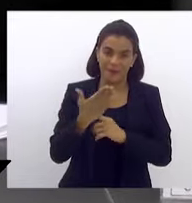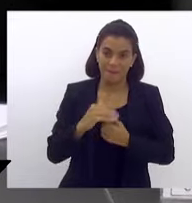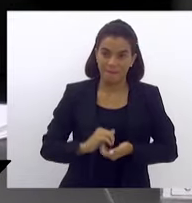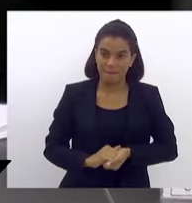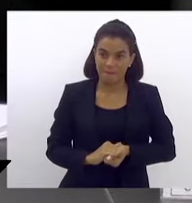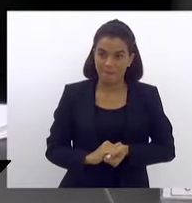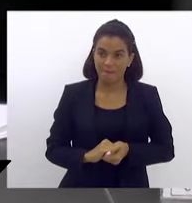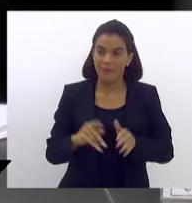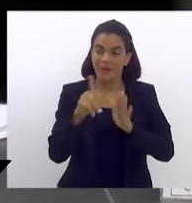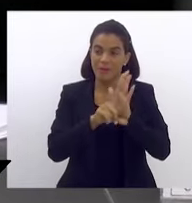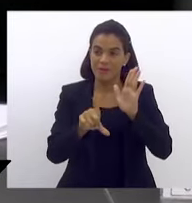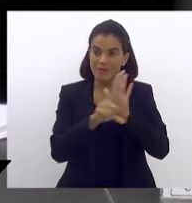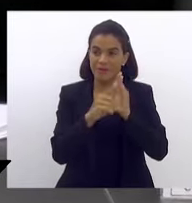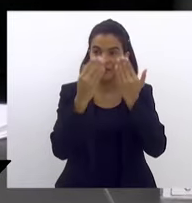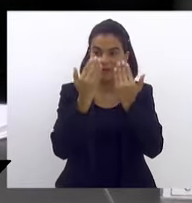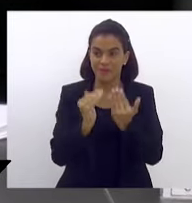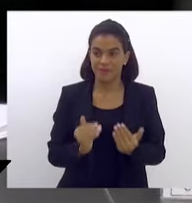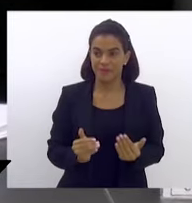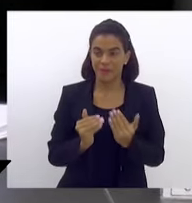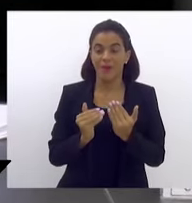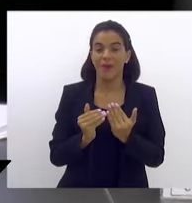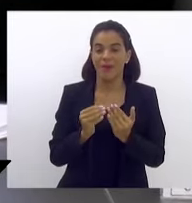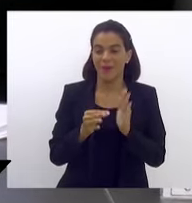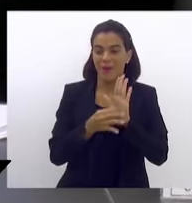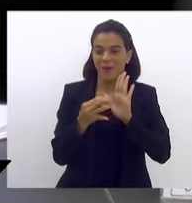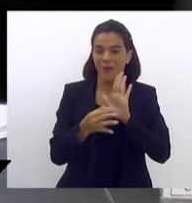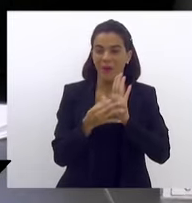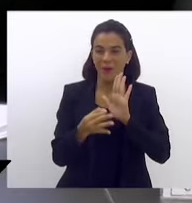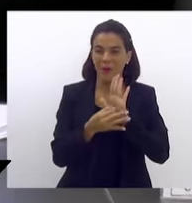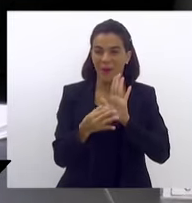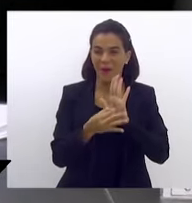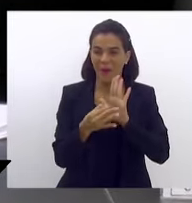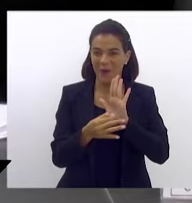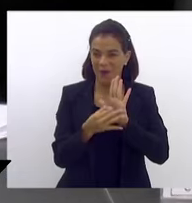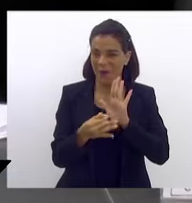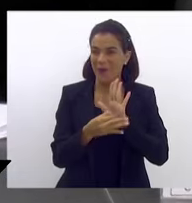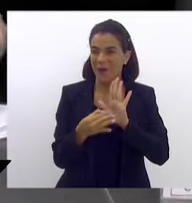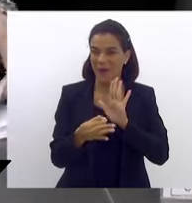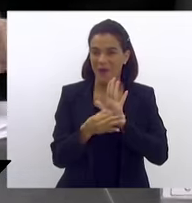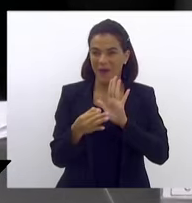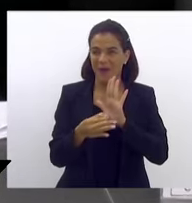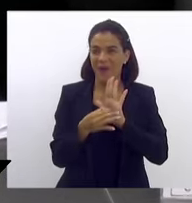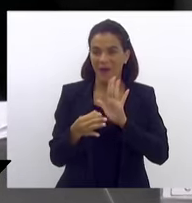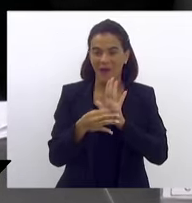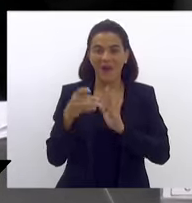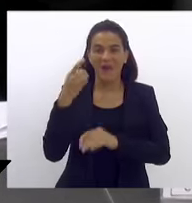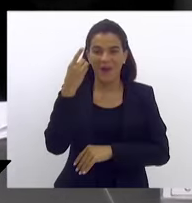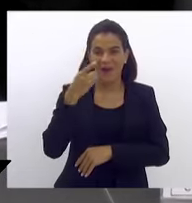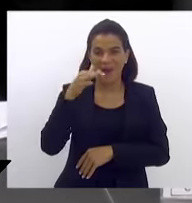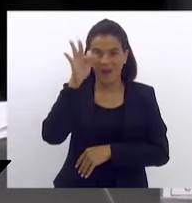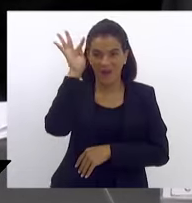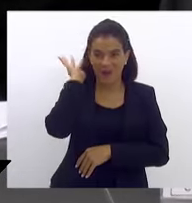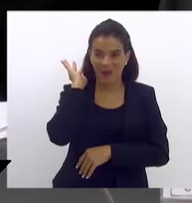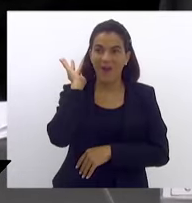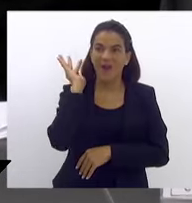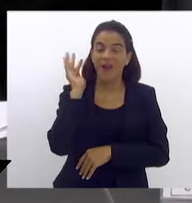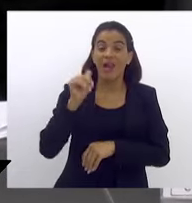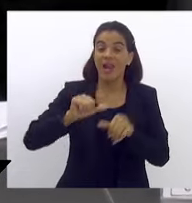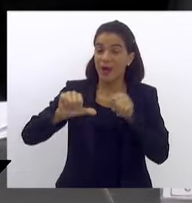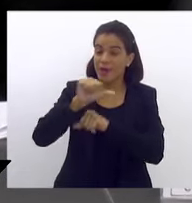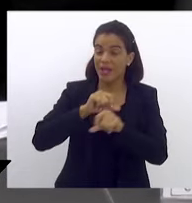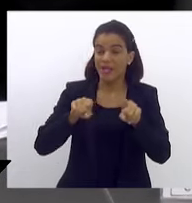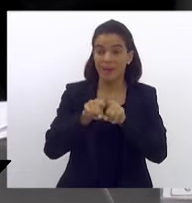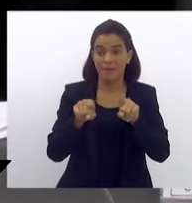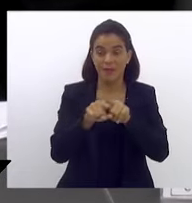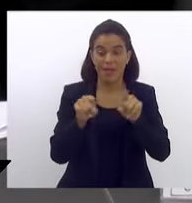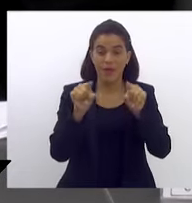então o projeto com vista só lembrando que o parecer aqui eu li o parecer do deputado Fred ele faz alteração também na